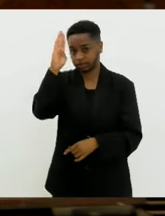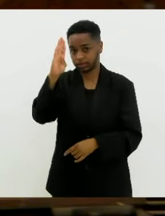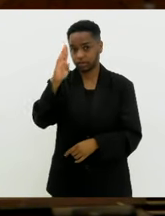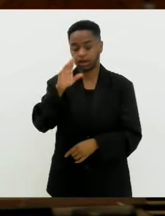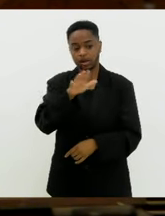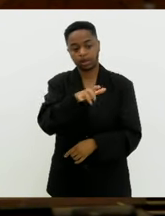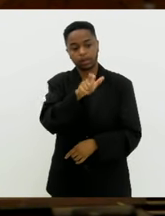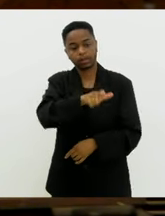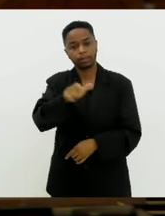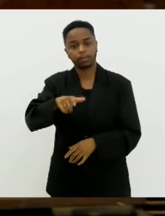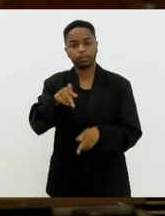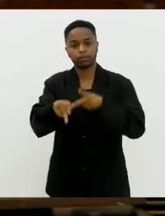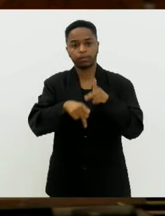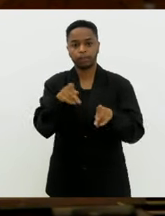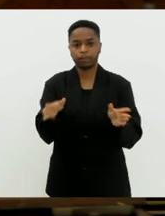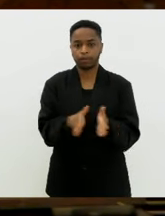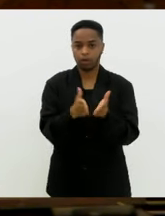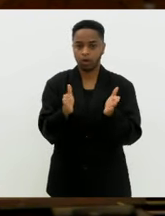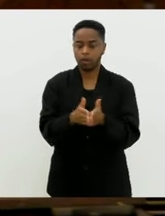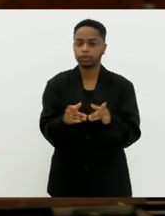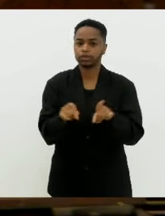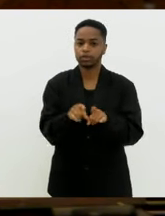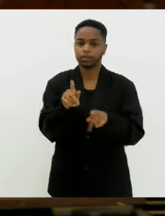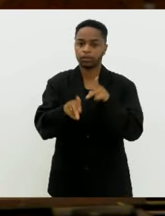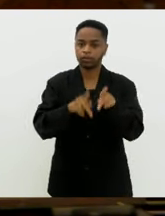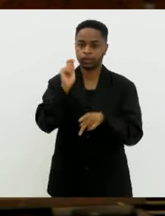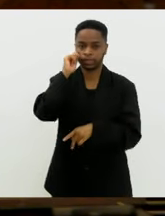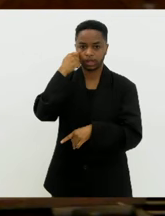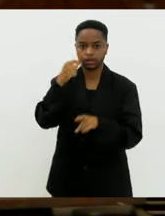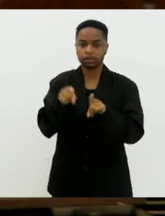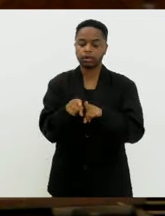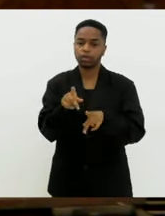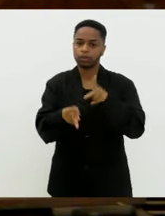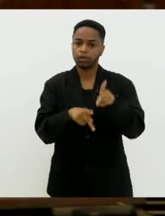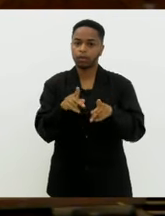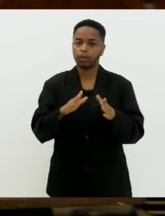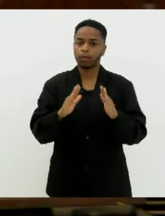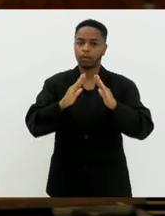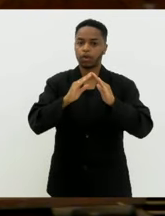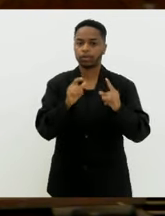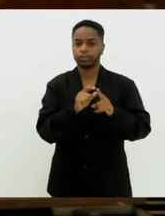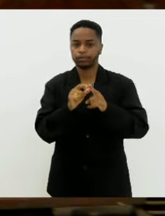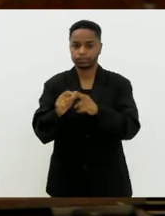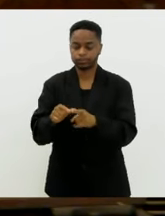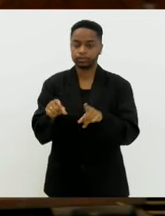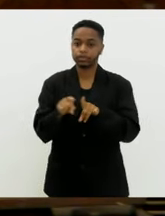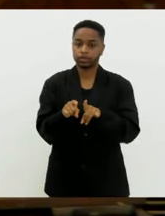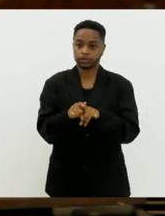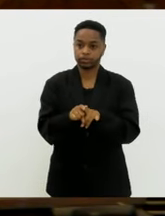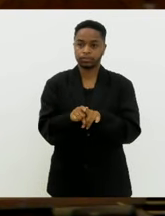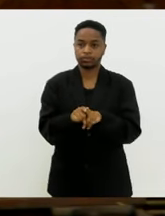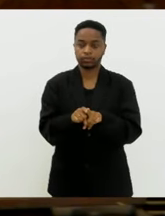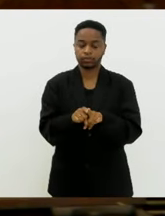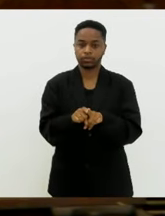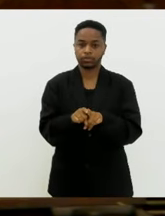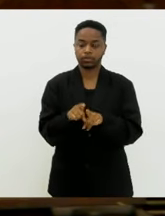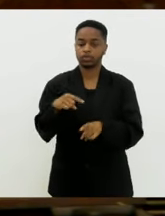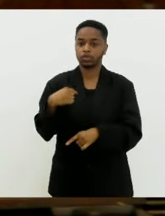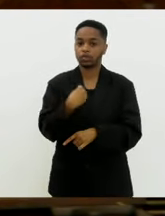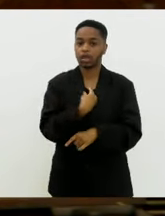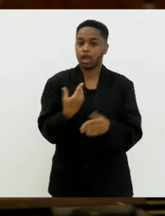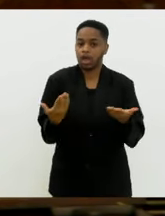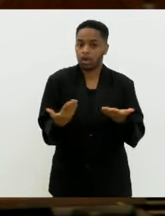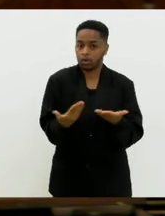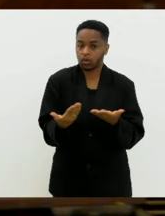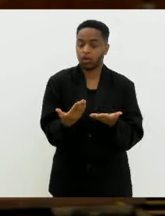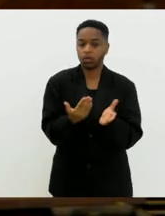populações mais pobres, sobre a população negra, sobre a população da periferia. Enfim, a gente chega a mais